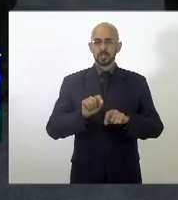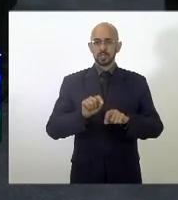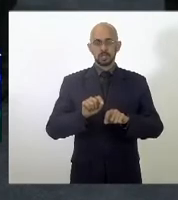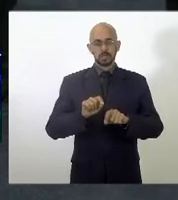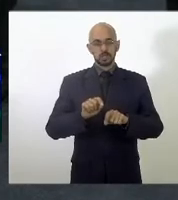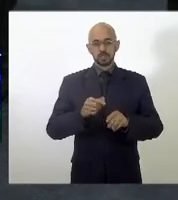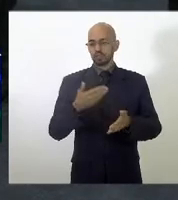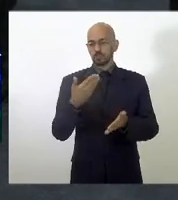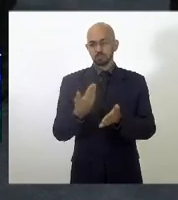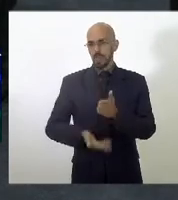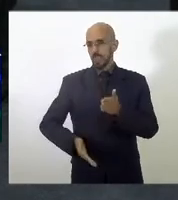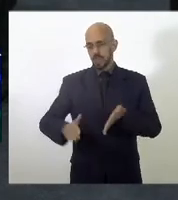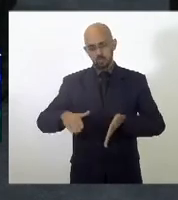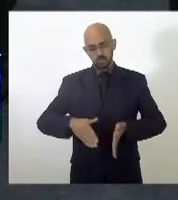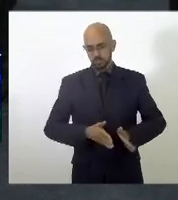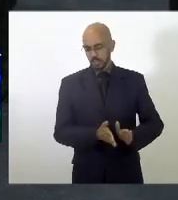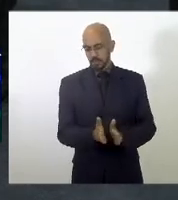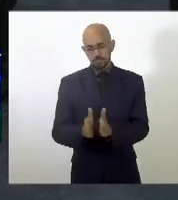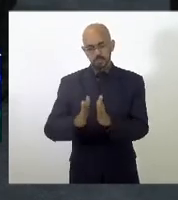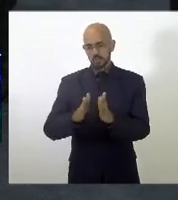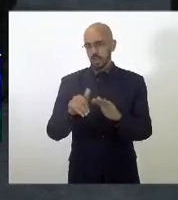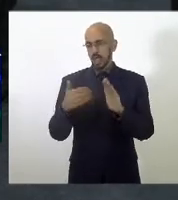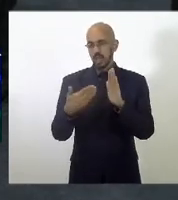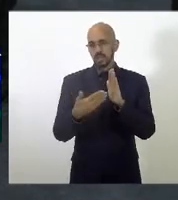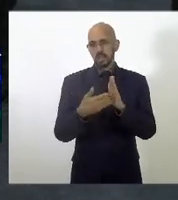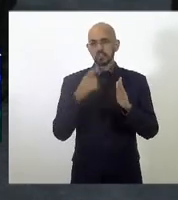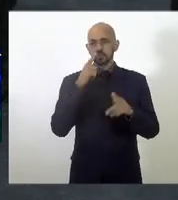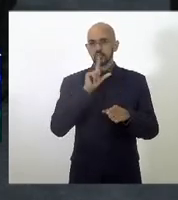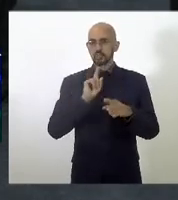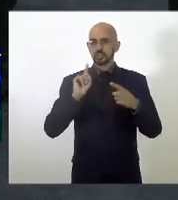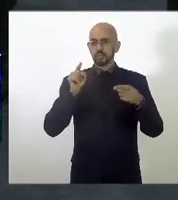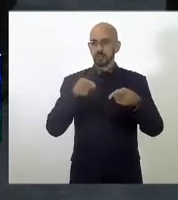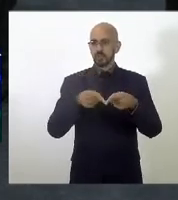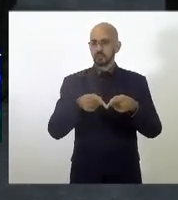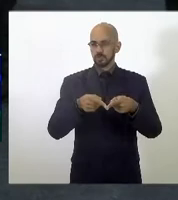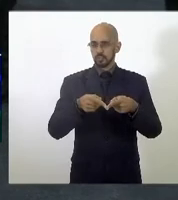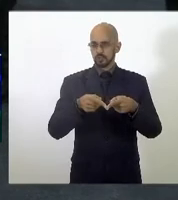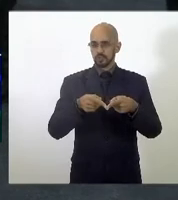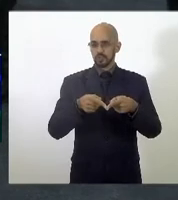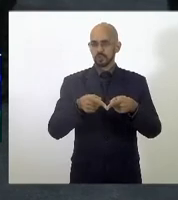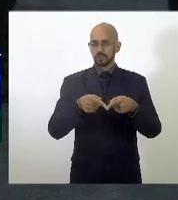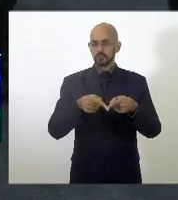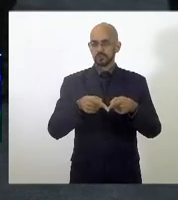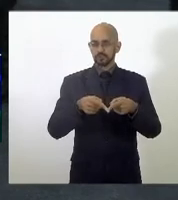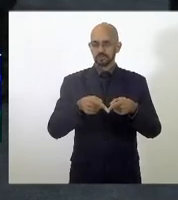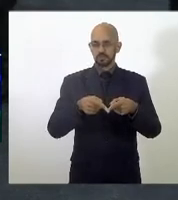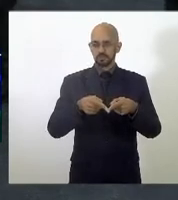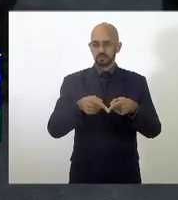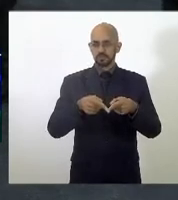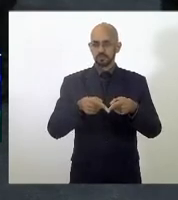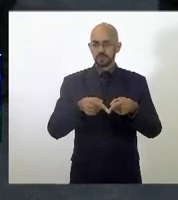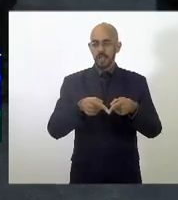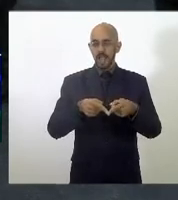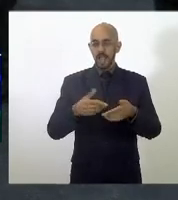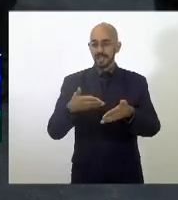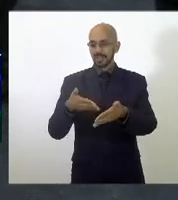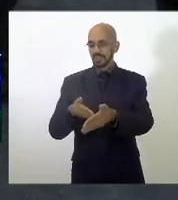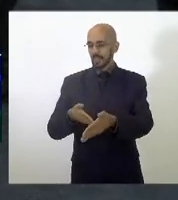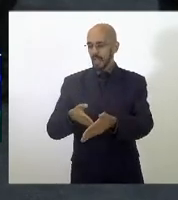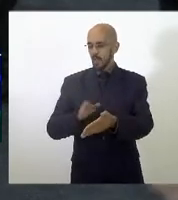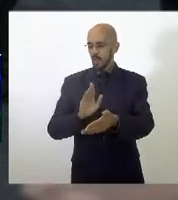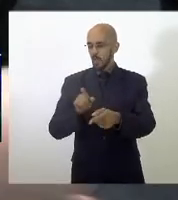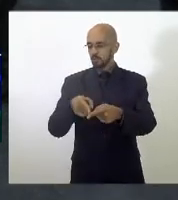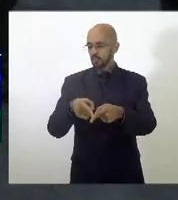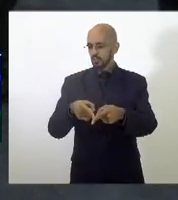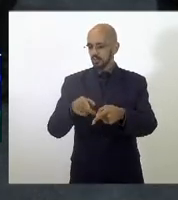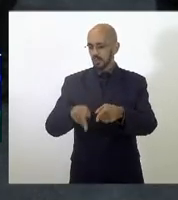descaminhos até chegar esses créditos ao bolso de quem necessitava.